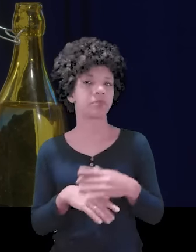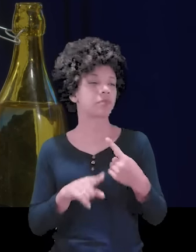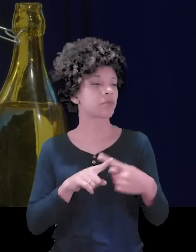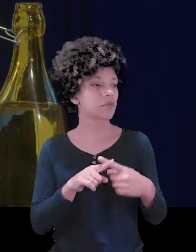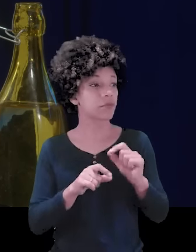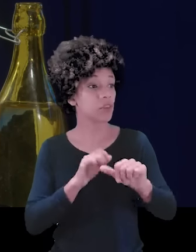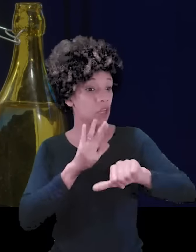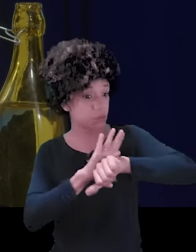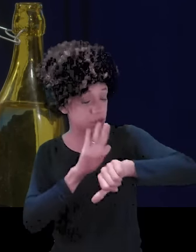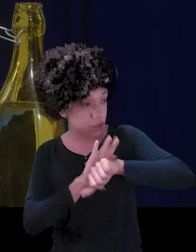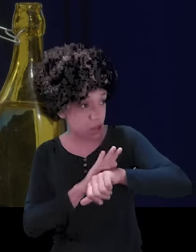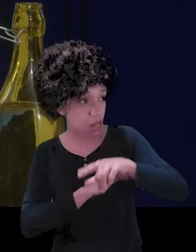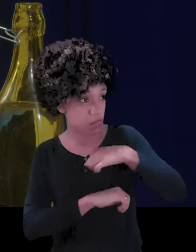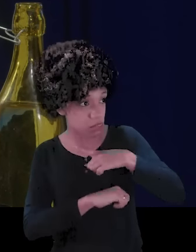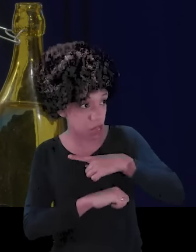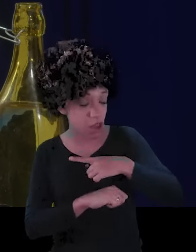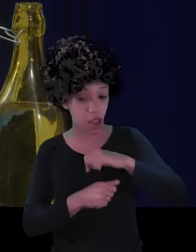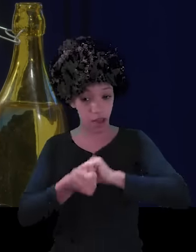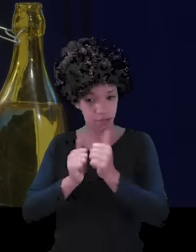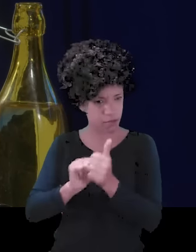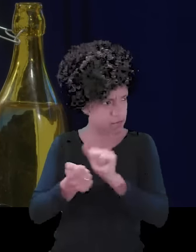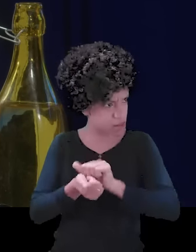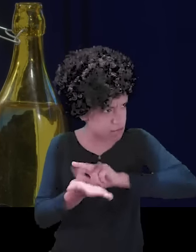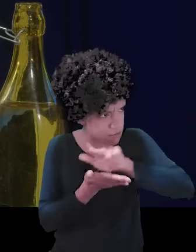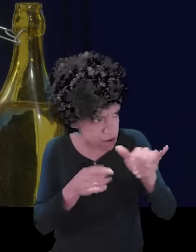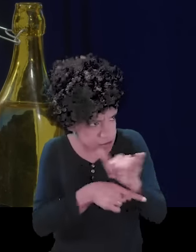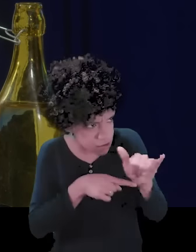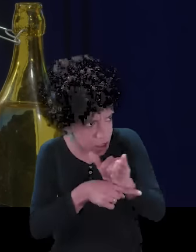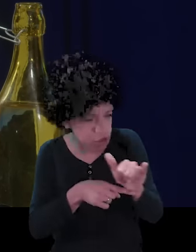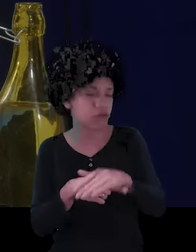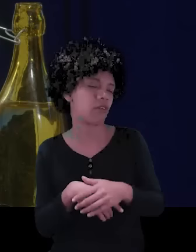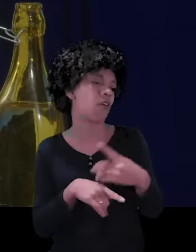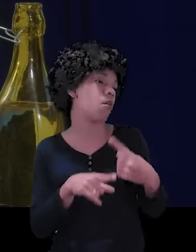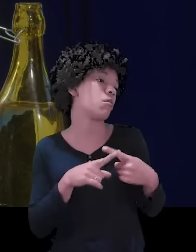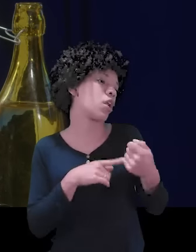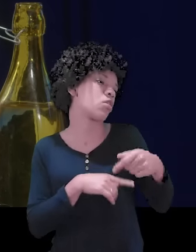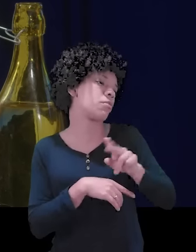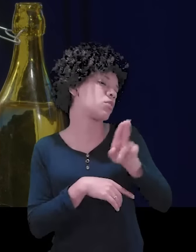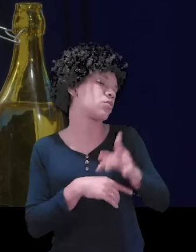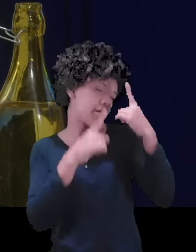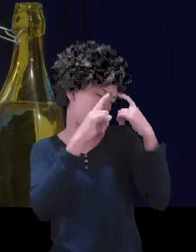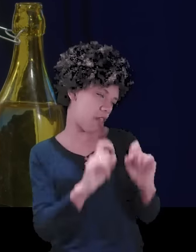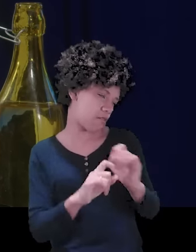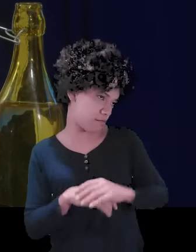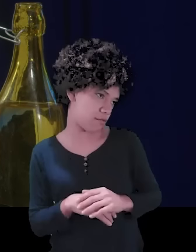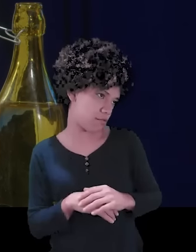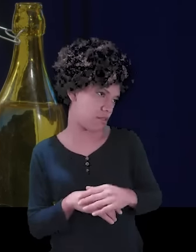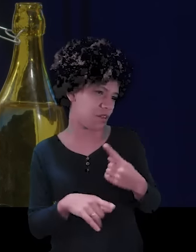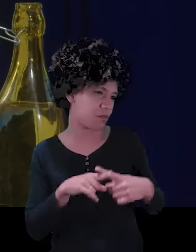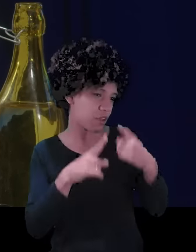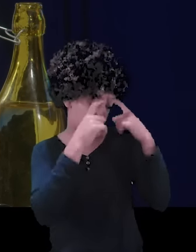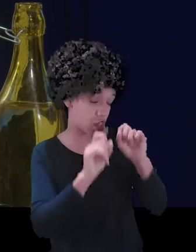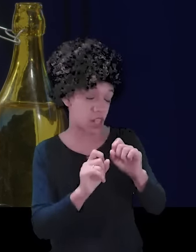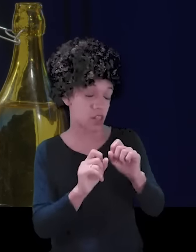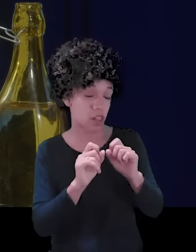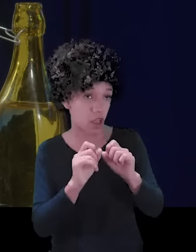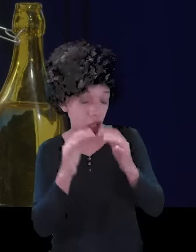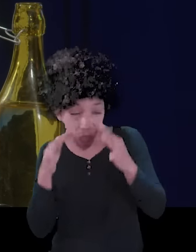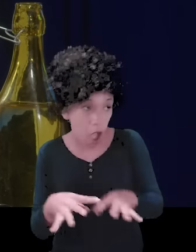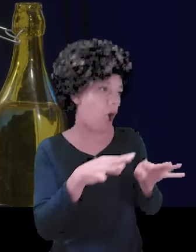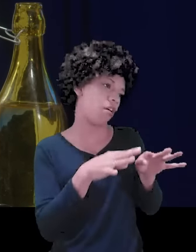o curso criminosos tem inclusive aprimorado as técnicas sabe porque daí ele não precisa usar violência necessariamente em inglês se chama muita